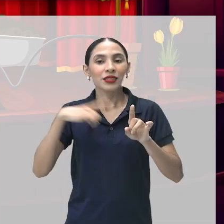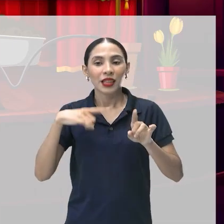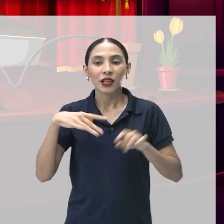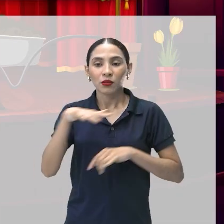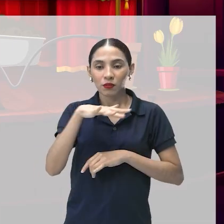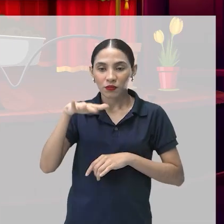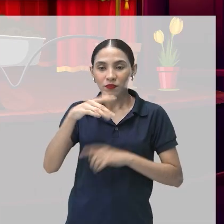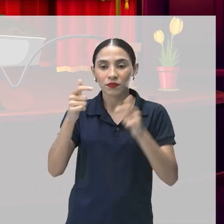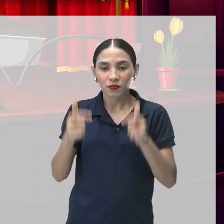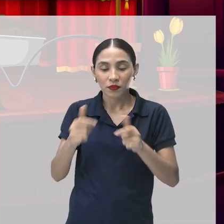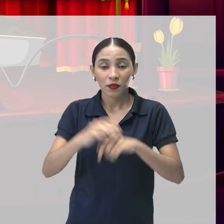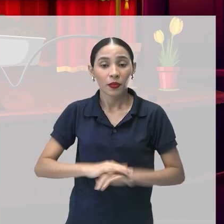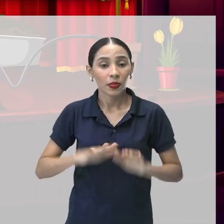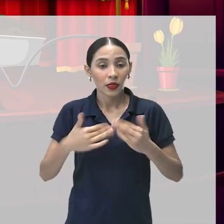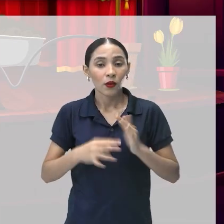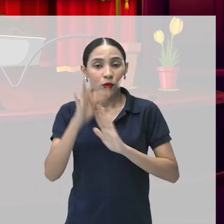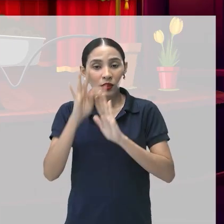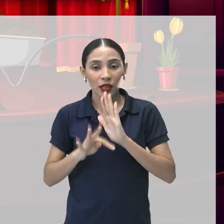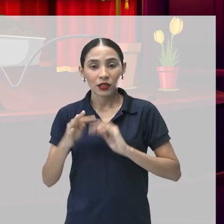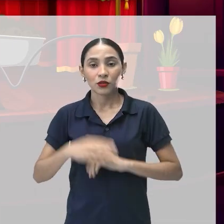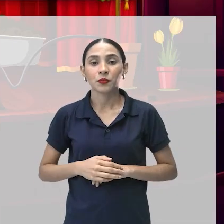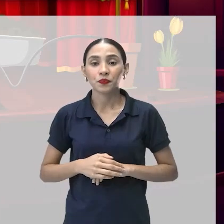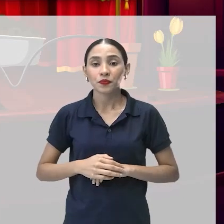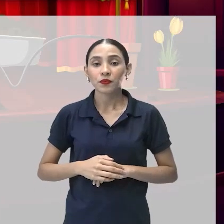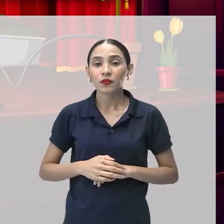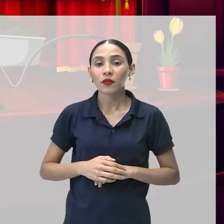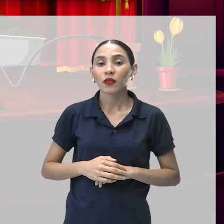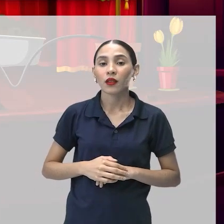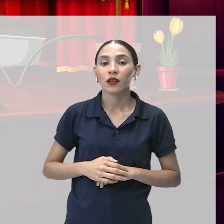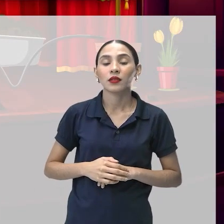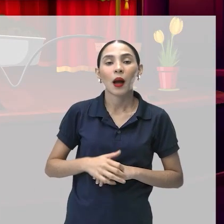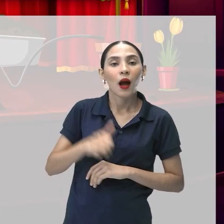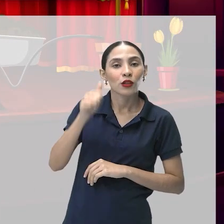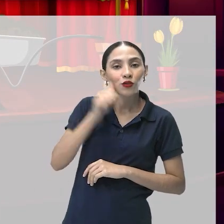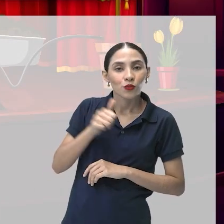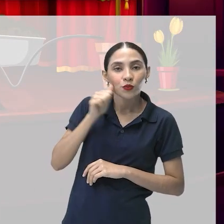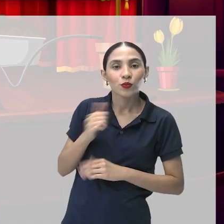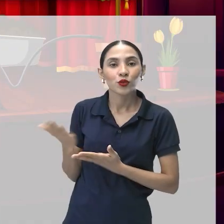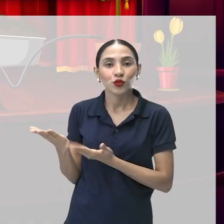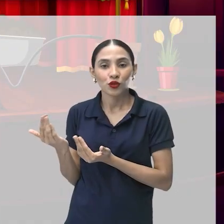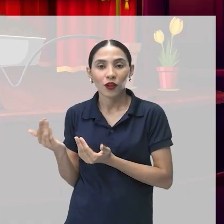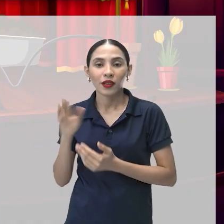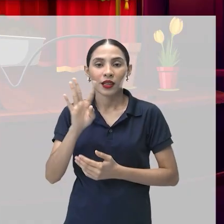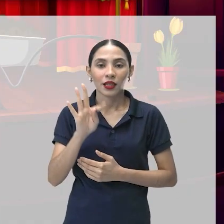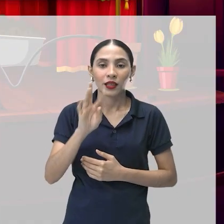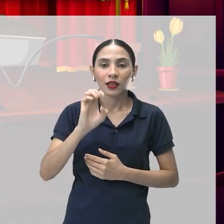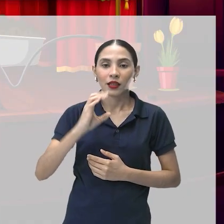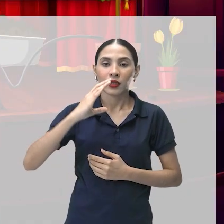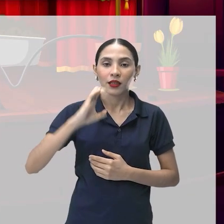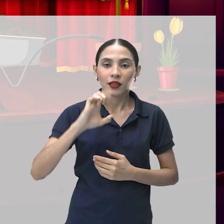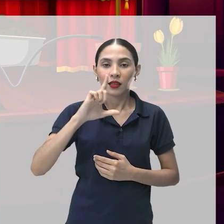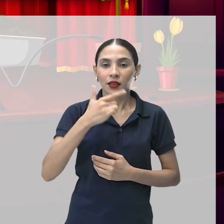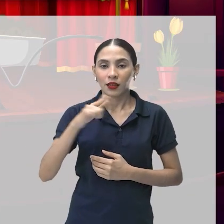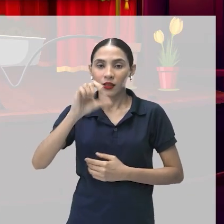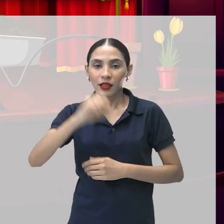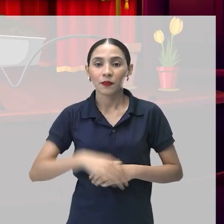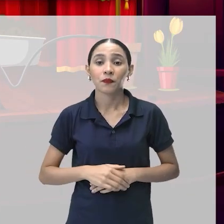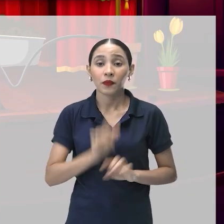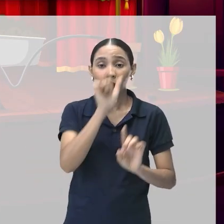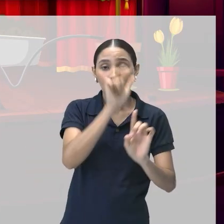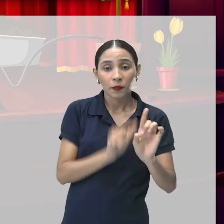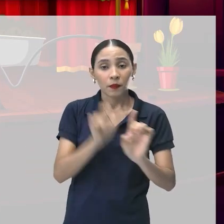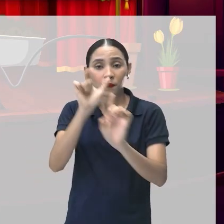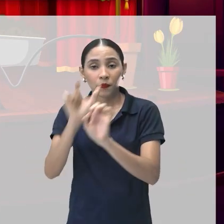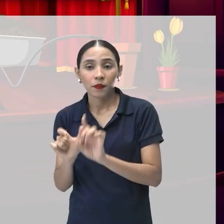sim. Então o texto A Moça Tecelã, que eu trouxe para vocês, né, de Maria Coelho, os